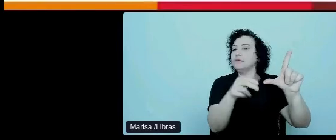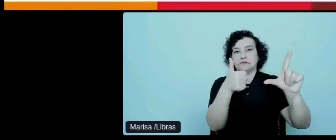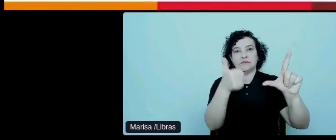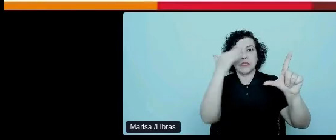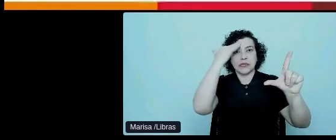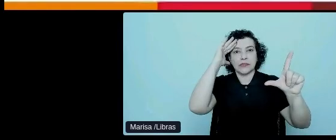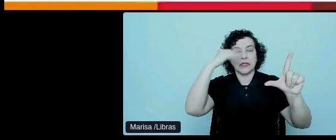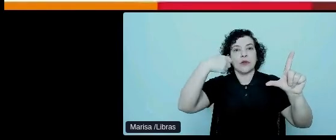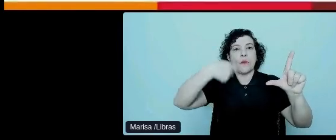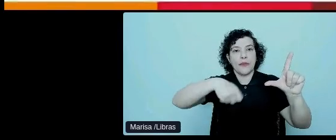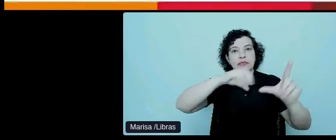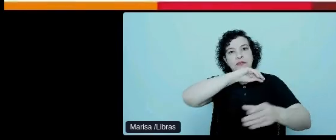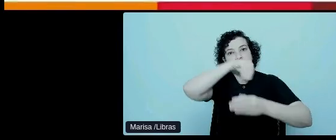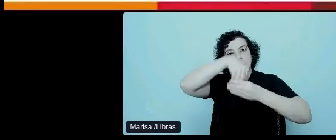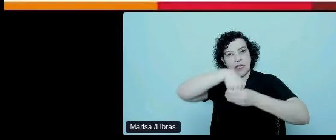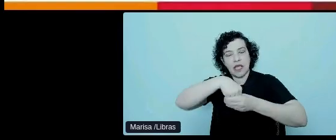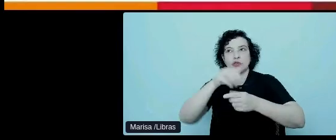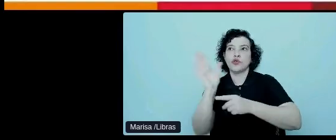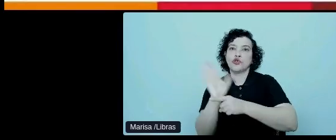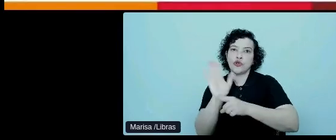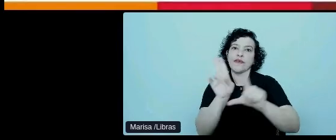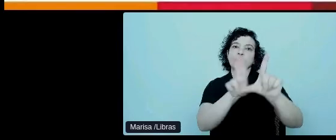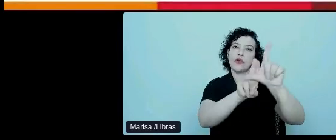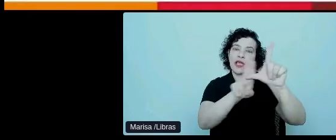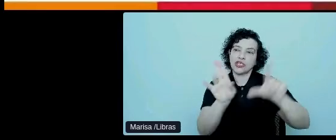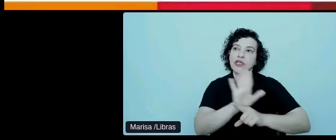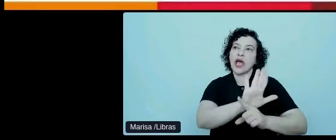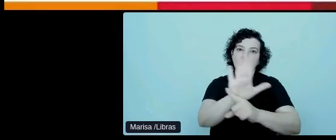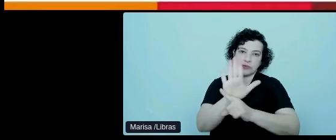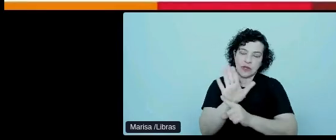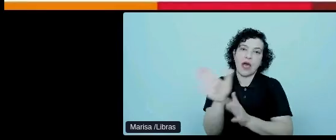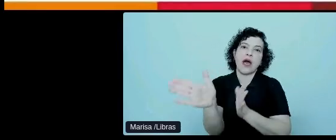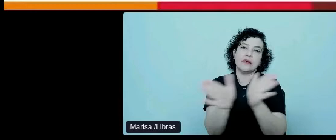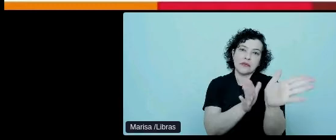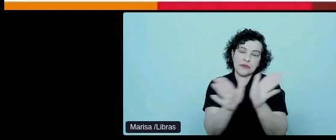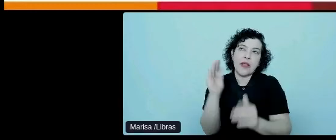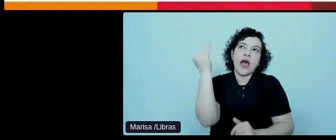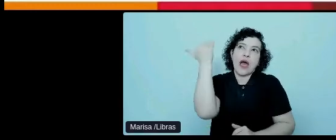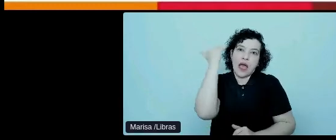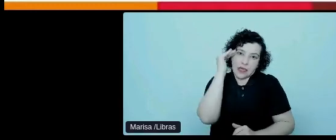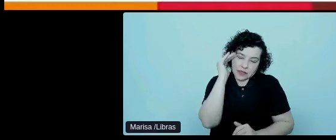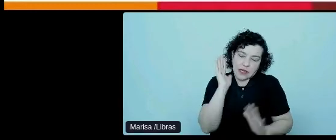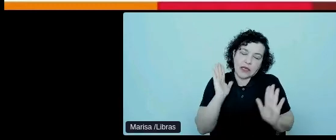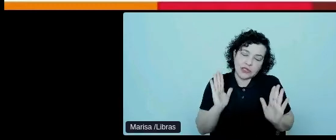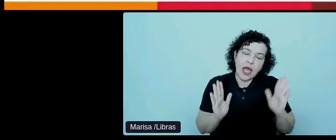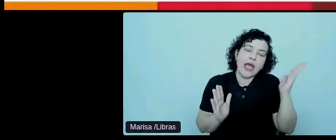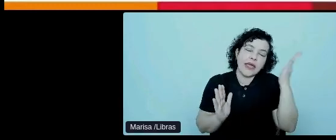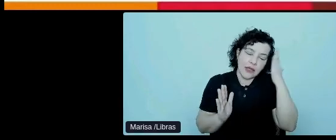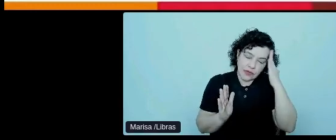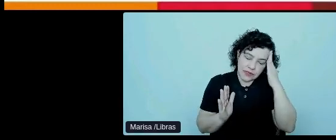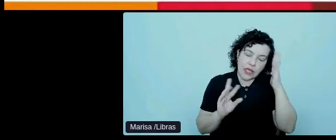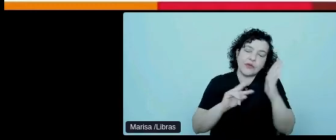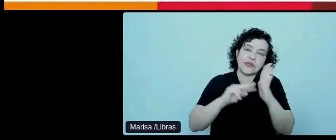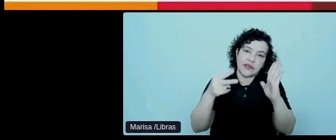uma legenda. Eu já vi um vídeo com legenda, né? Então, beleza, eu sei mais ou menos o que é isso.